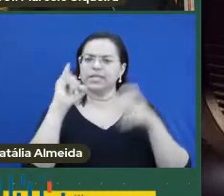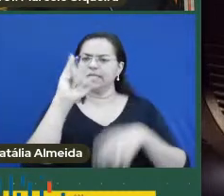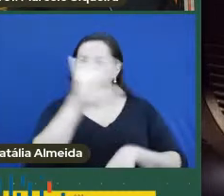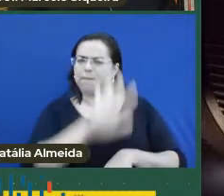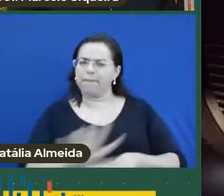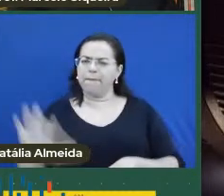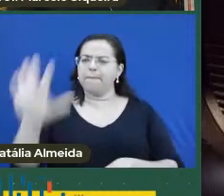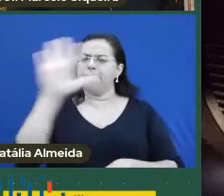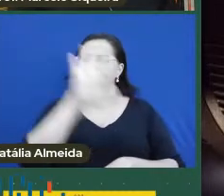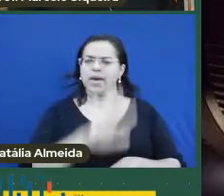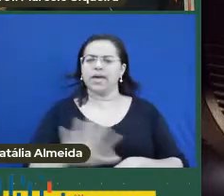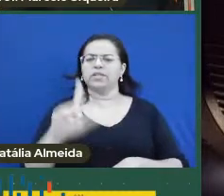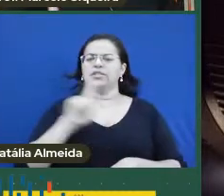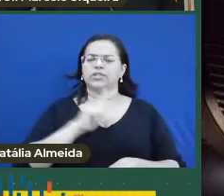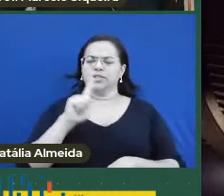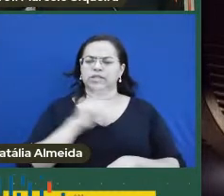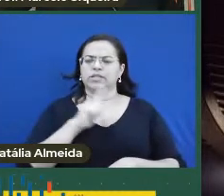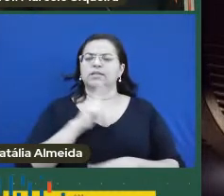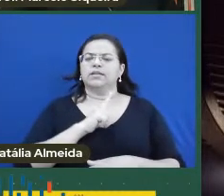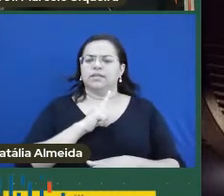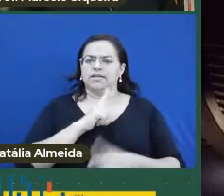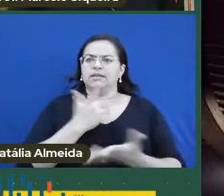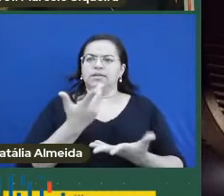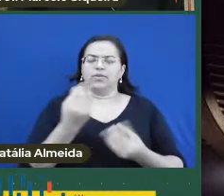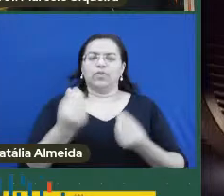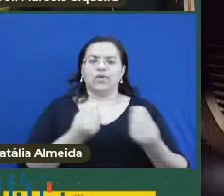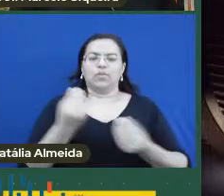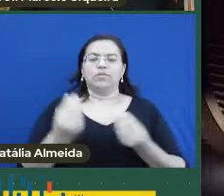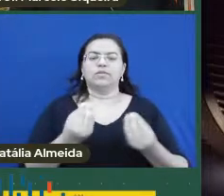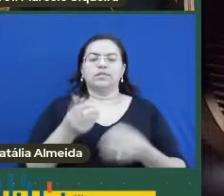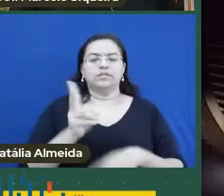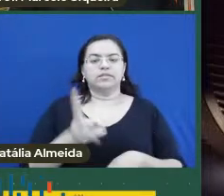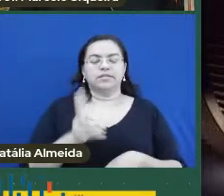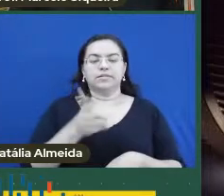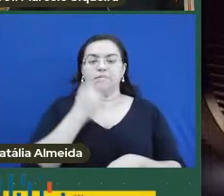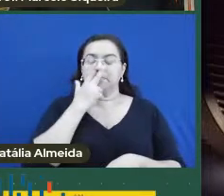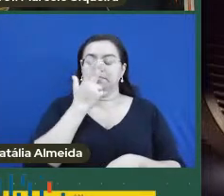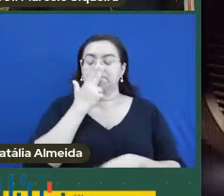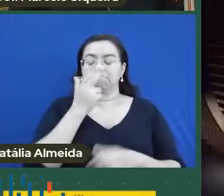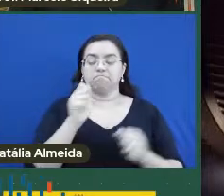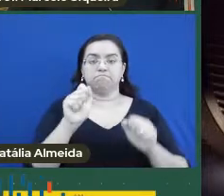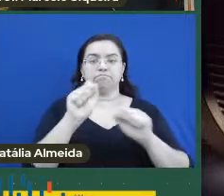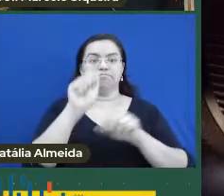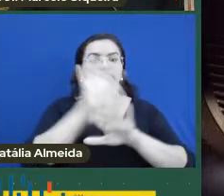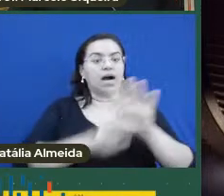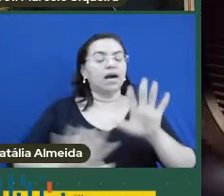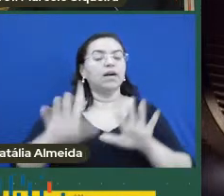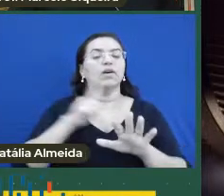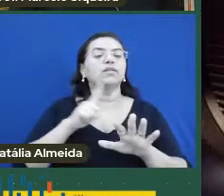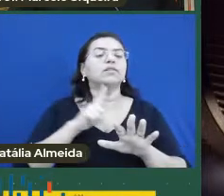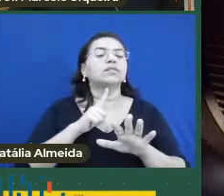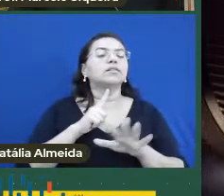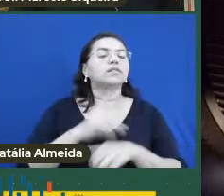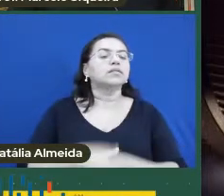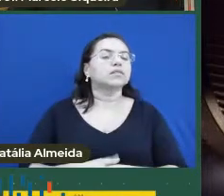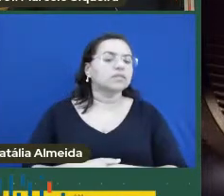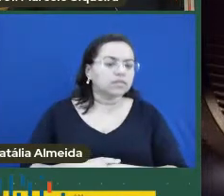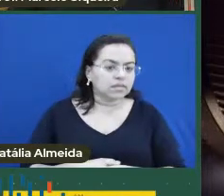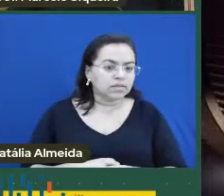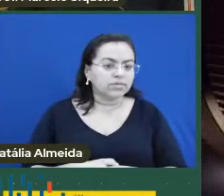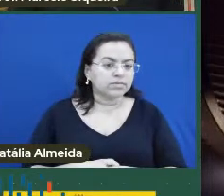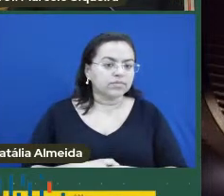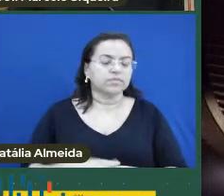tem tem crescido, tem uma dimensão cada vez mais ampla. Hoje nós nos comunicamos por emojis,